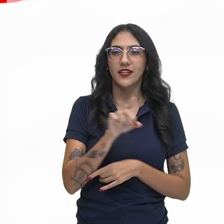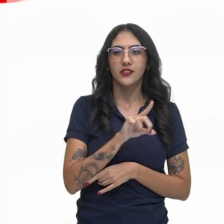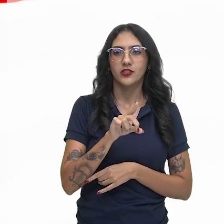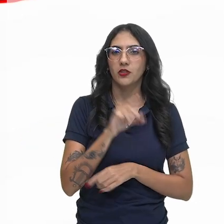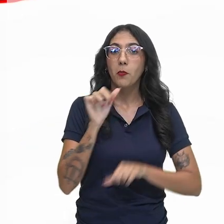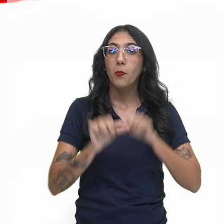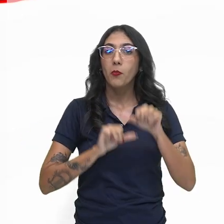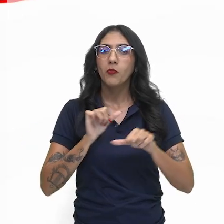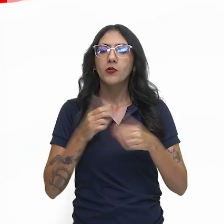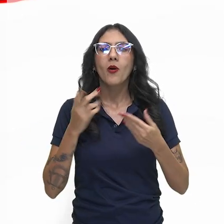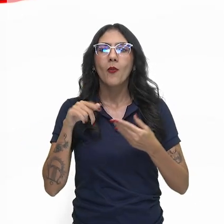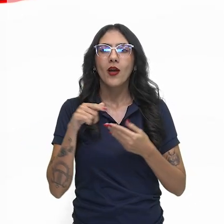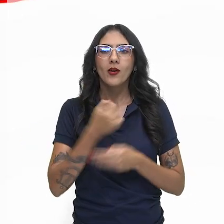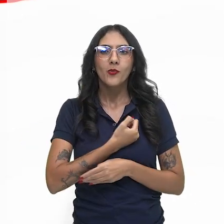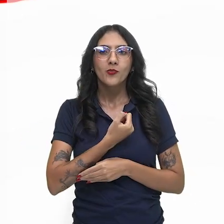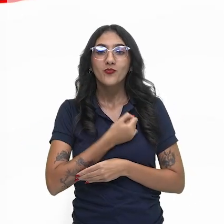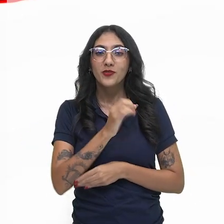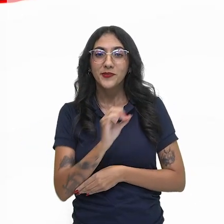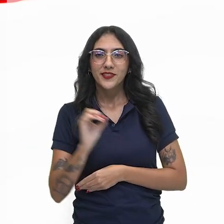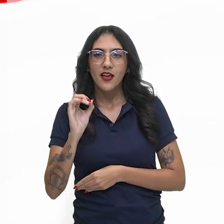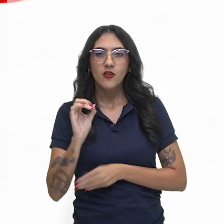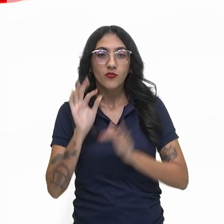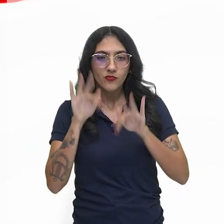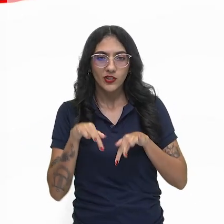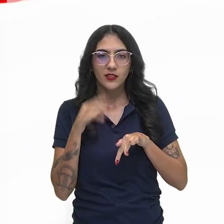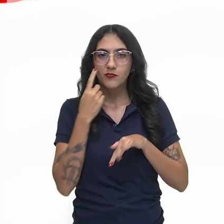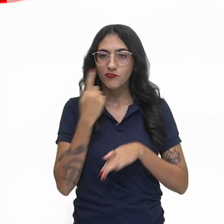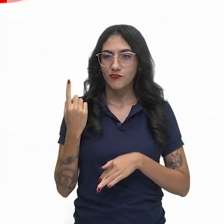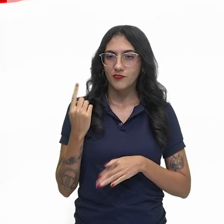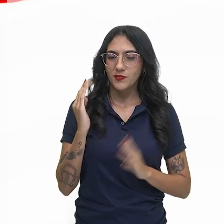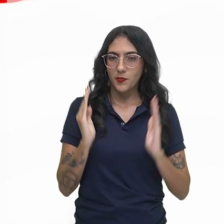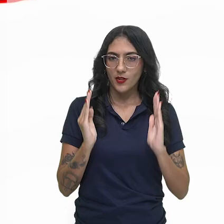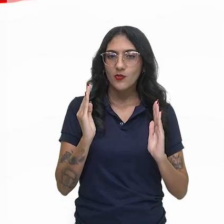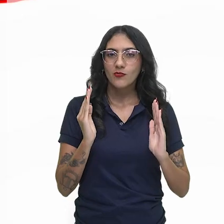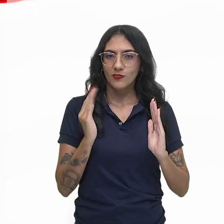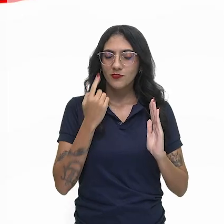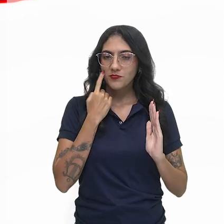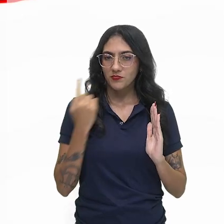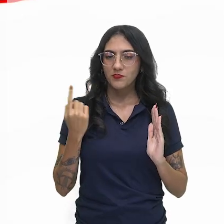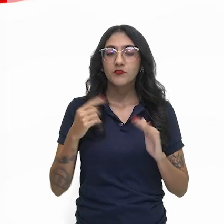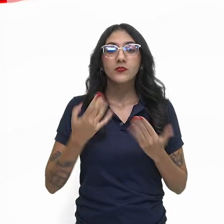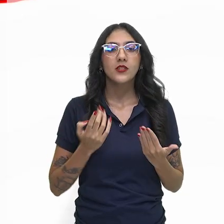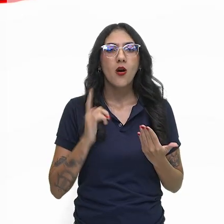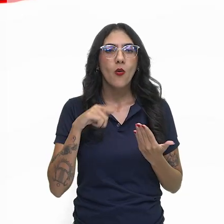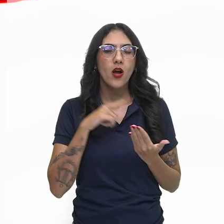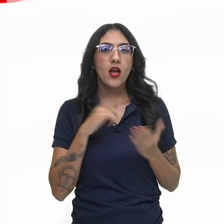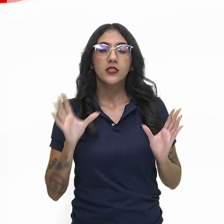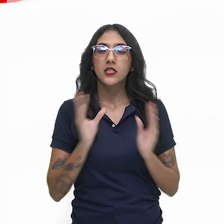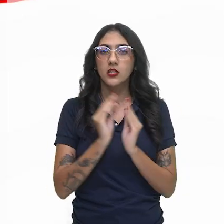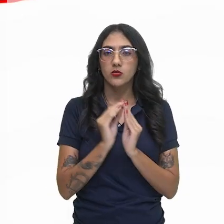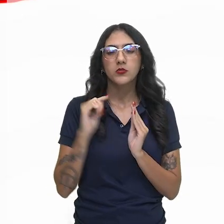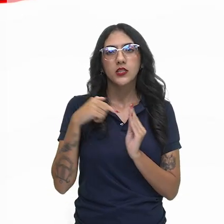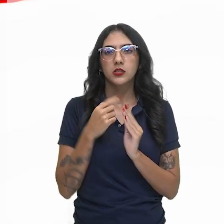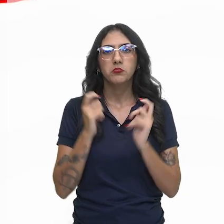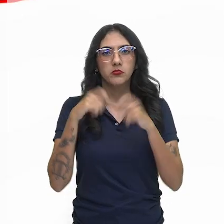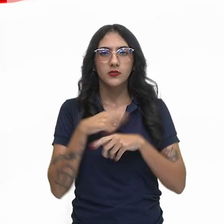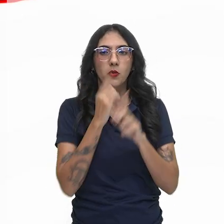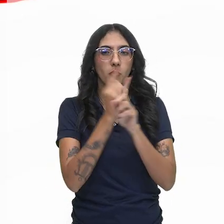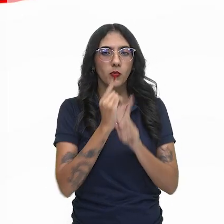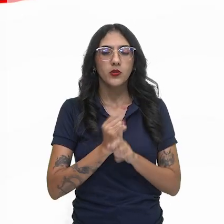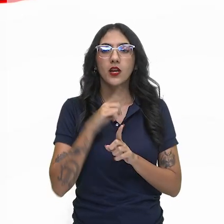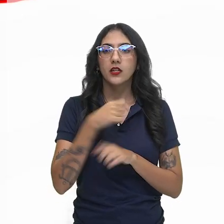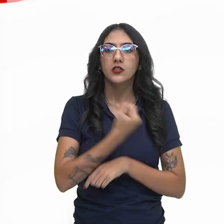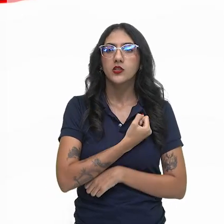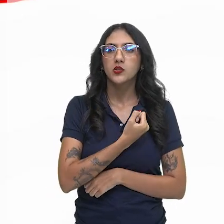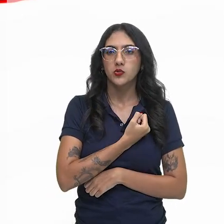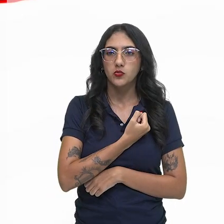é o último 0 que aparece aí na medida. Então é assim, pessoal, que a gente identifica os